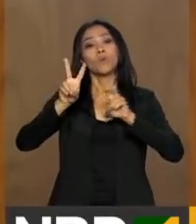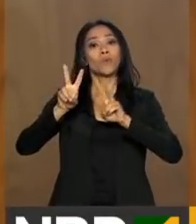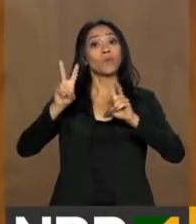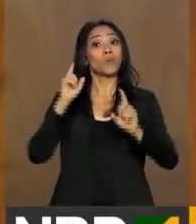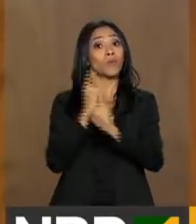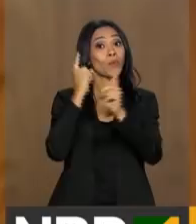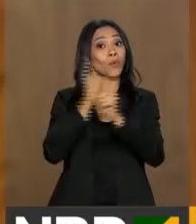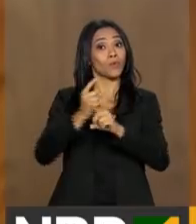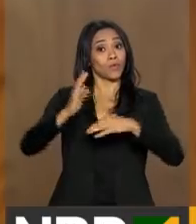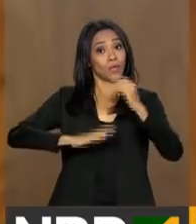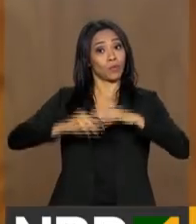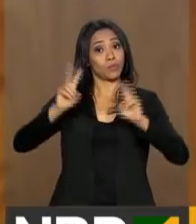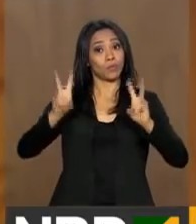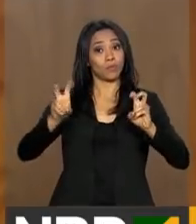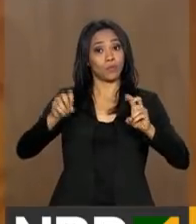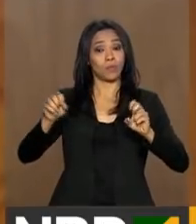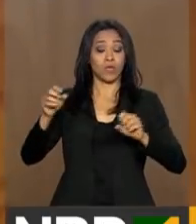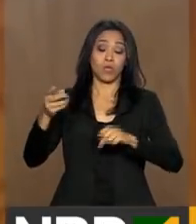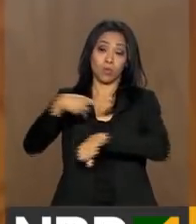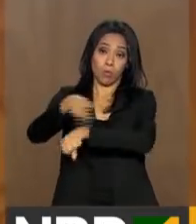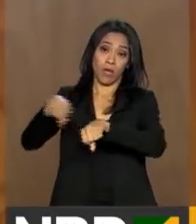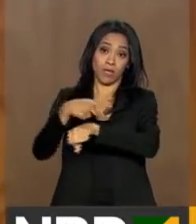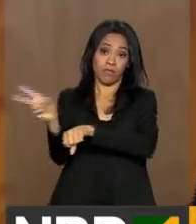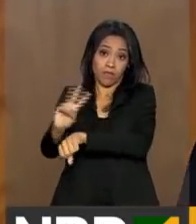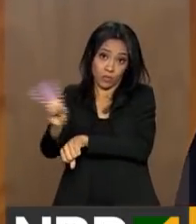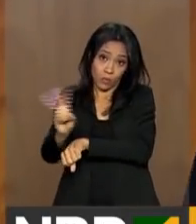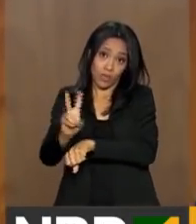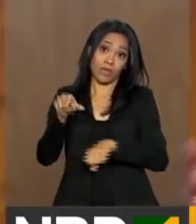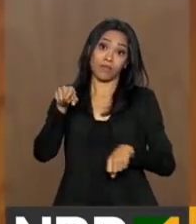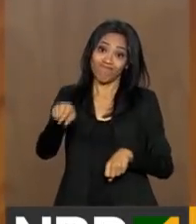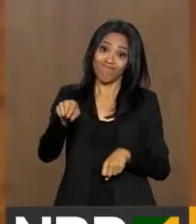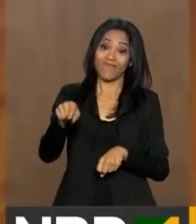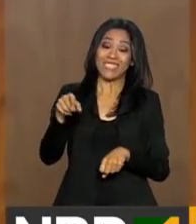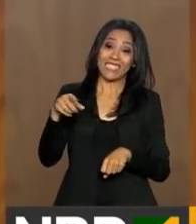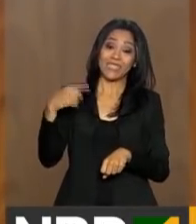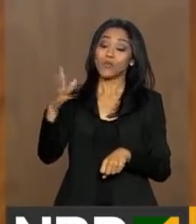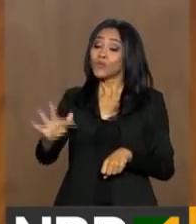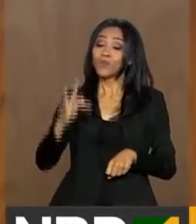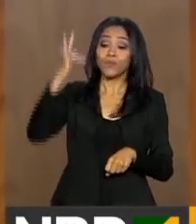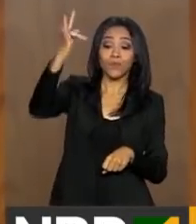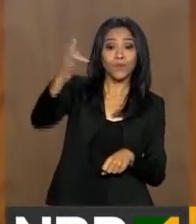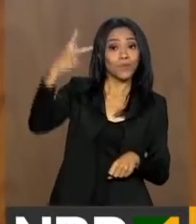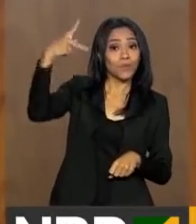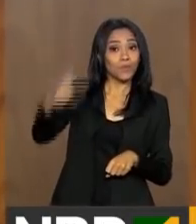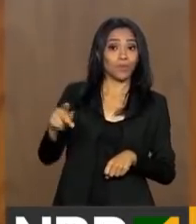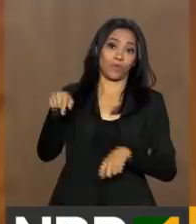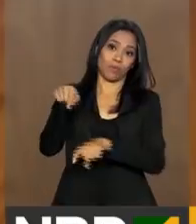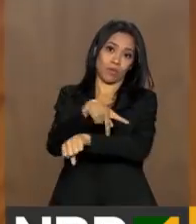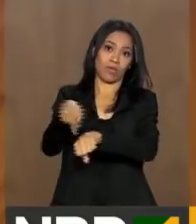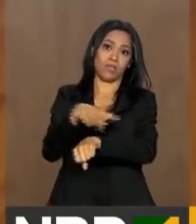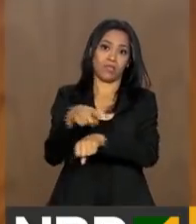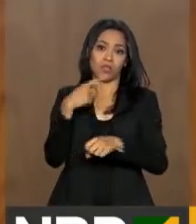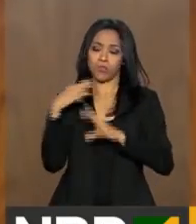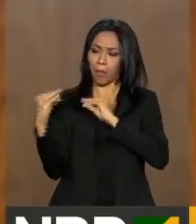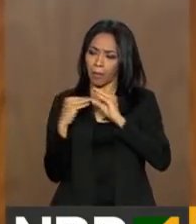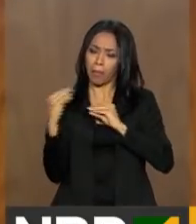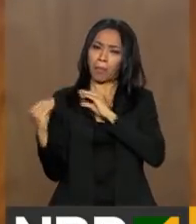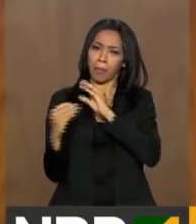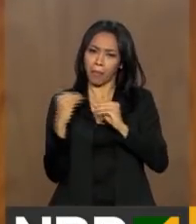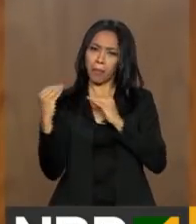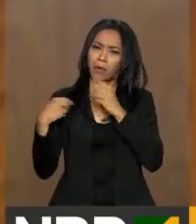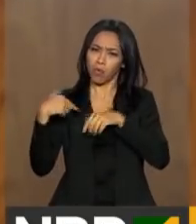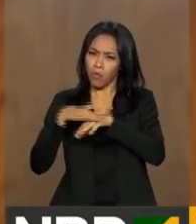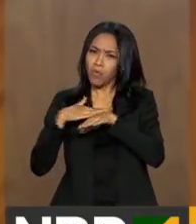e expressamos ambos a nossa preocupação com os destinos políticos daquele país, sendo certo que a